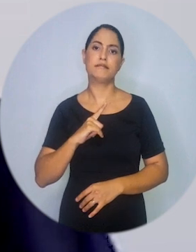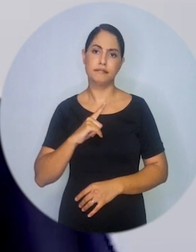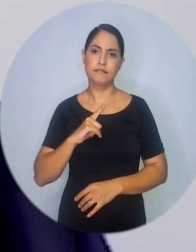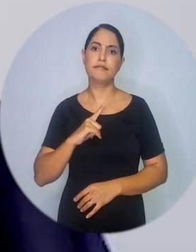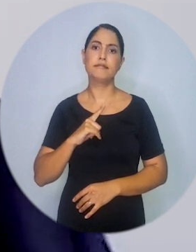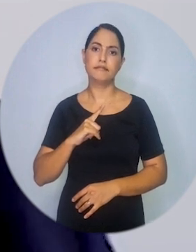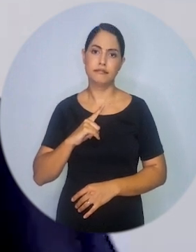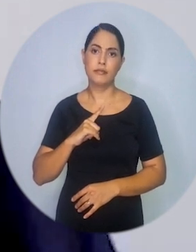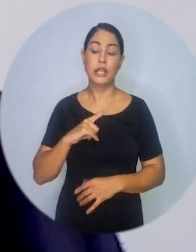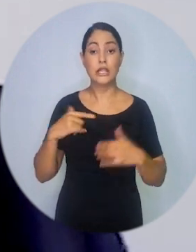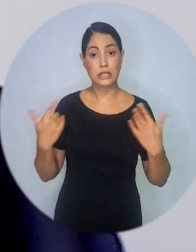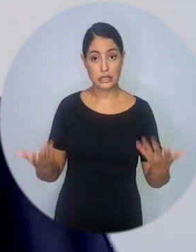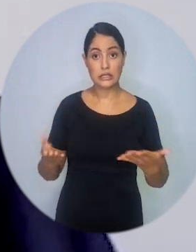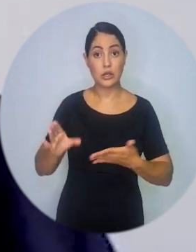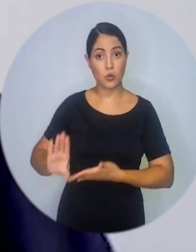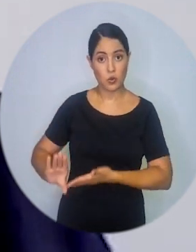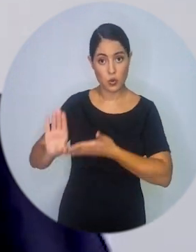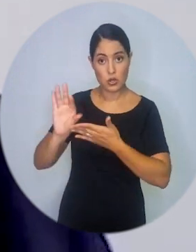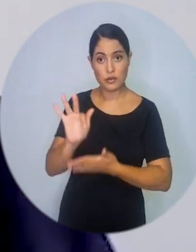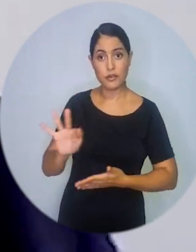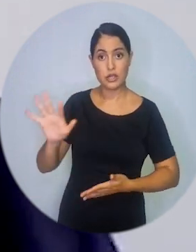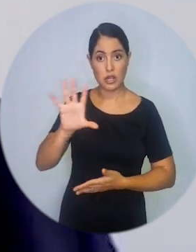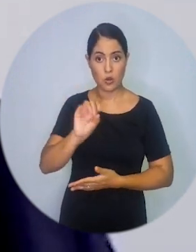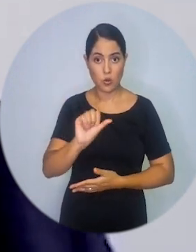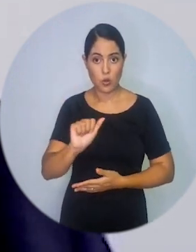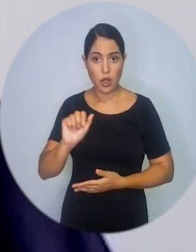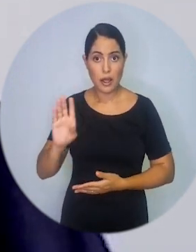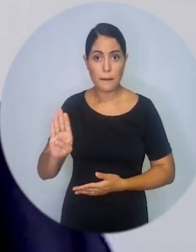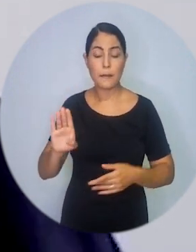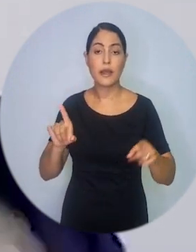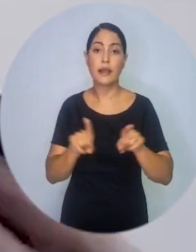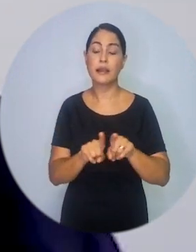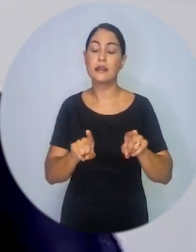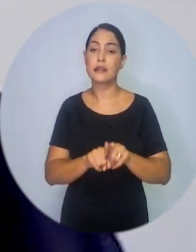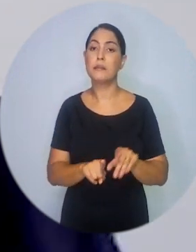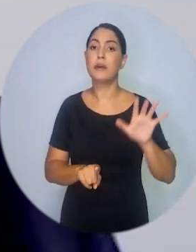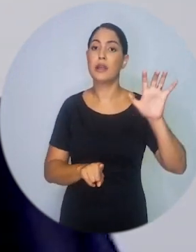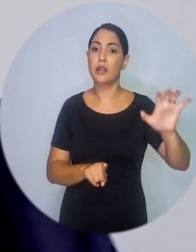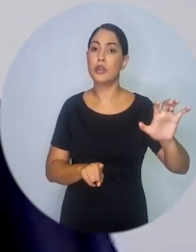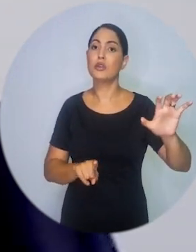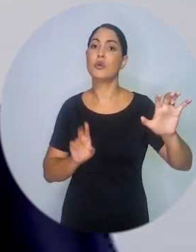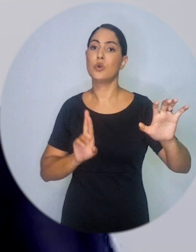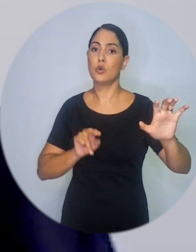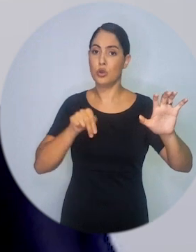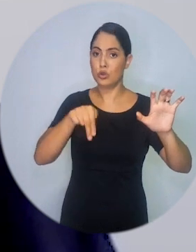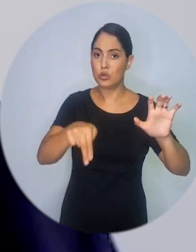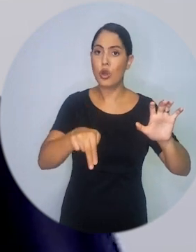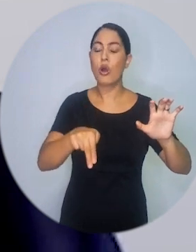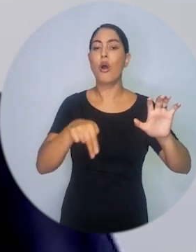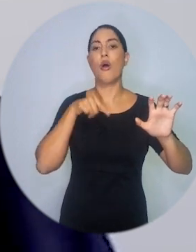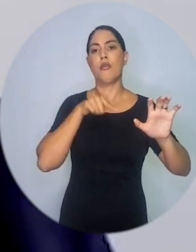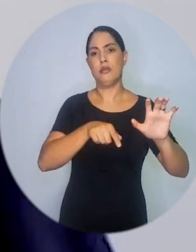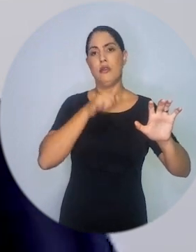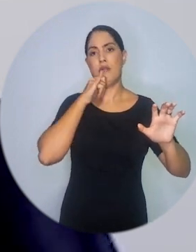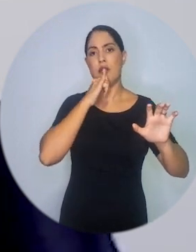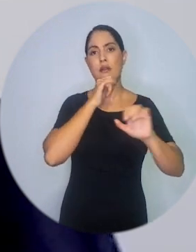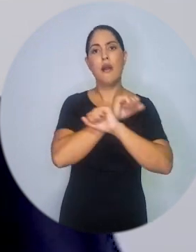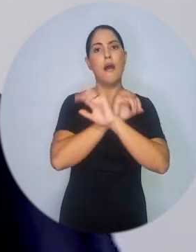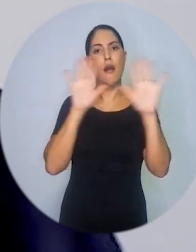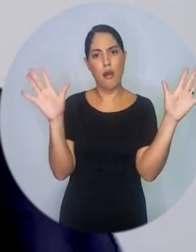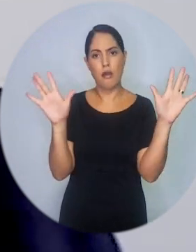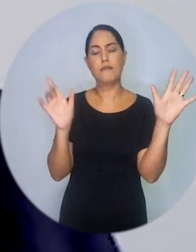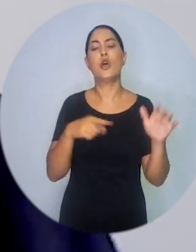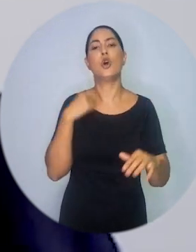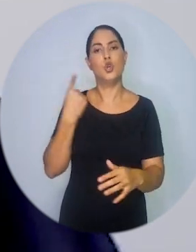né, e a atuação do Conselho Federal da Ordem, né, e da Seccional do Rio Grande do Norte, neste